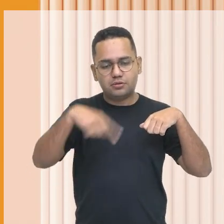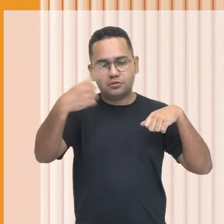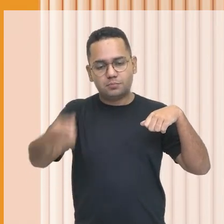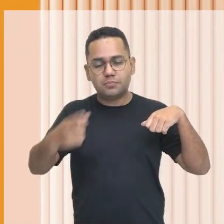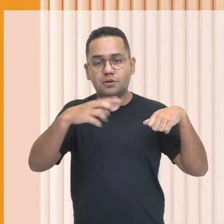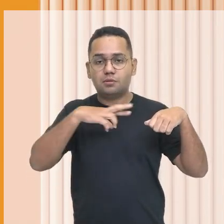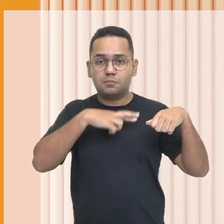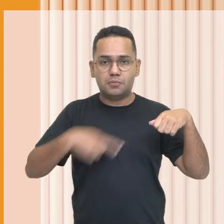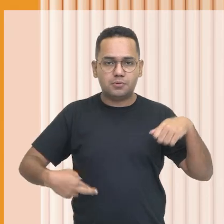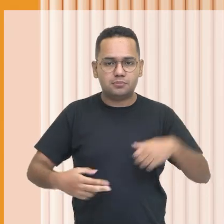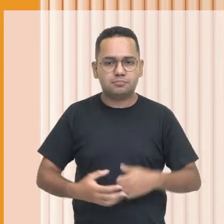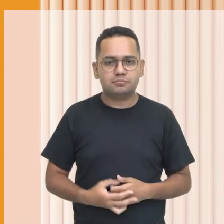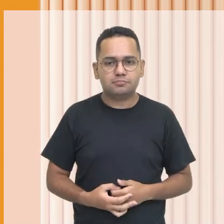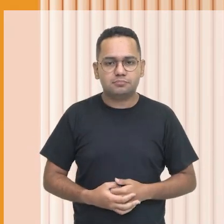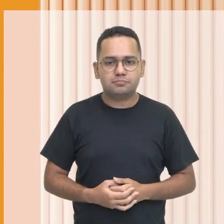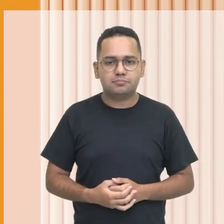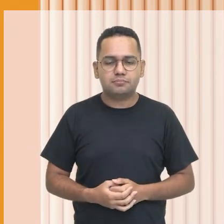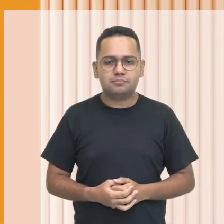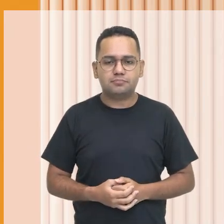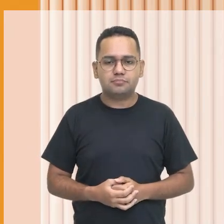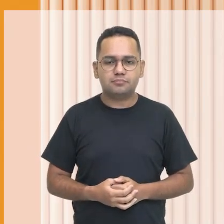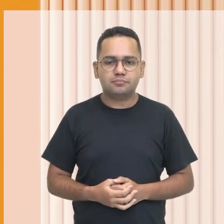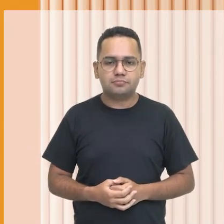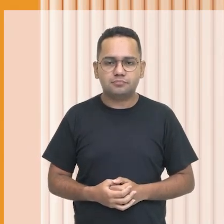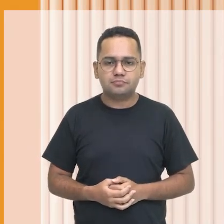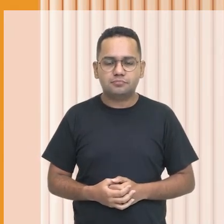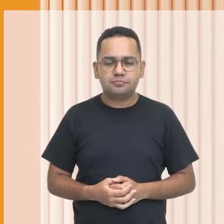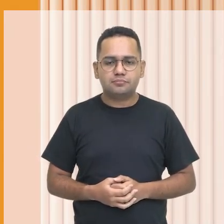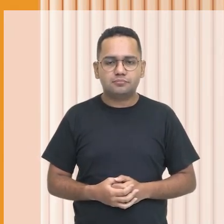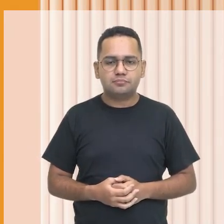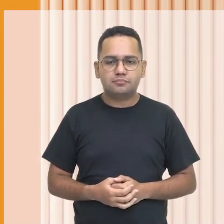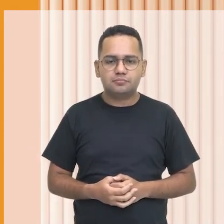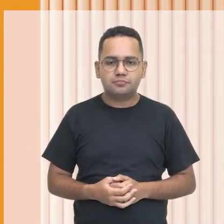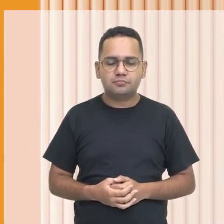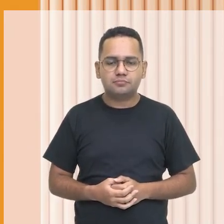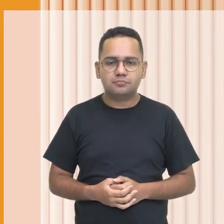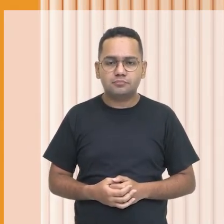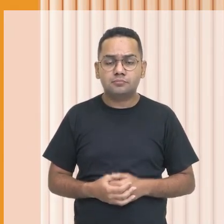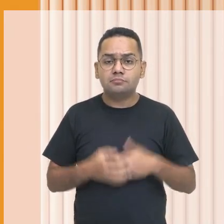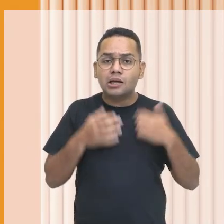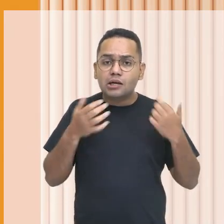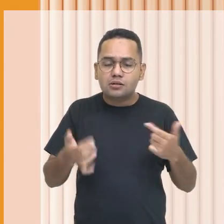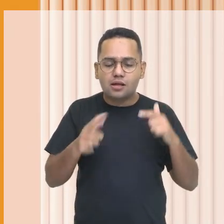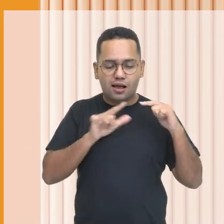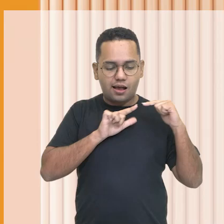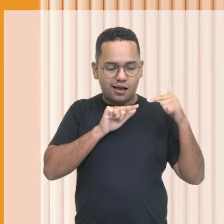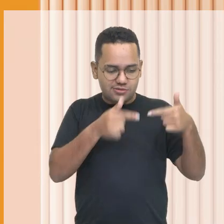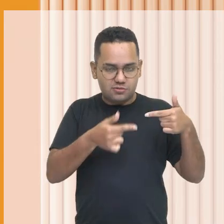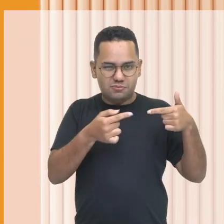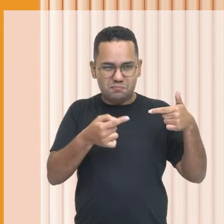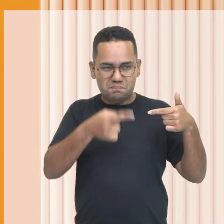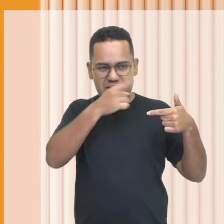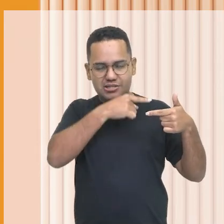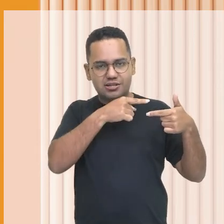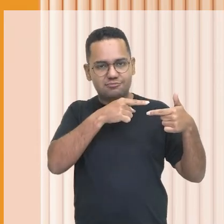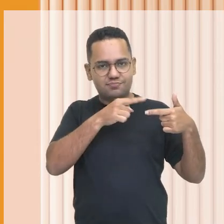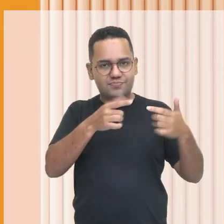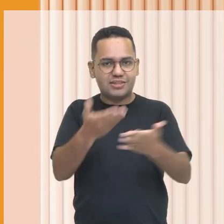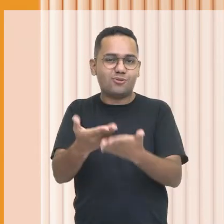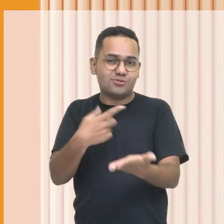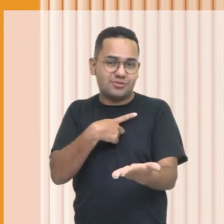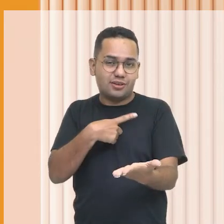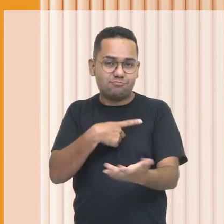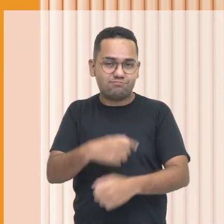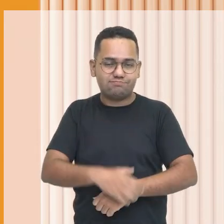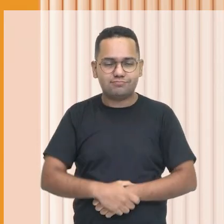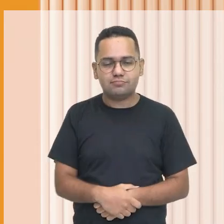República, né? A nossa República tem alguns anos, mas muitas práticas ainda permanecem hoje. Se na época colonial